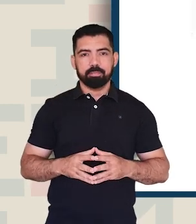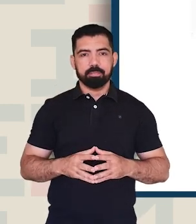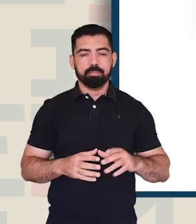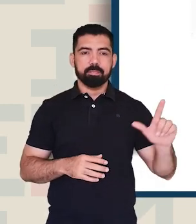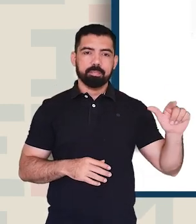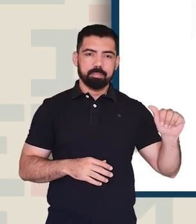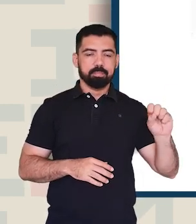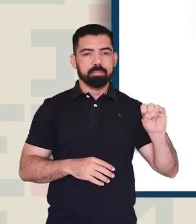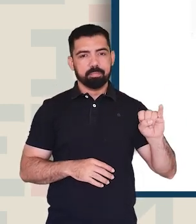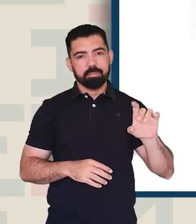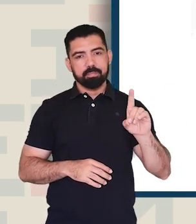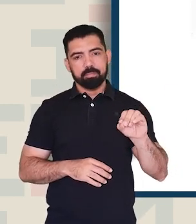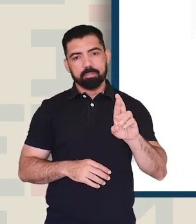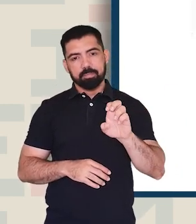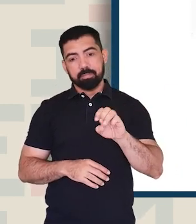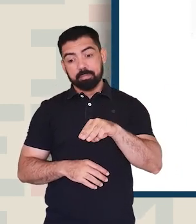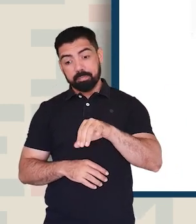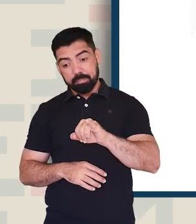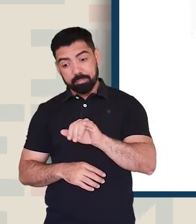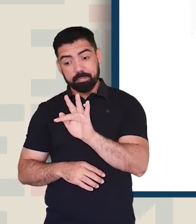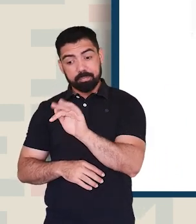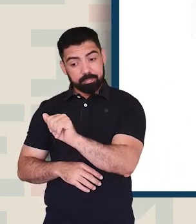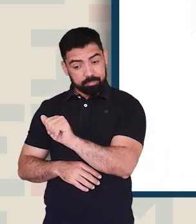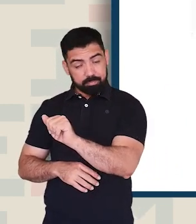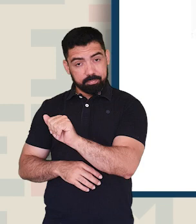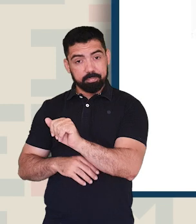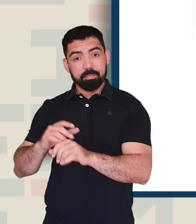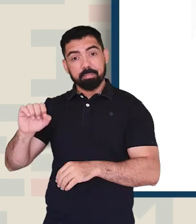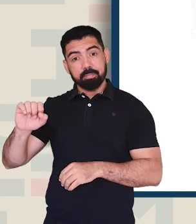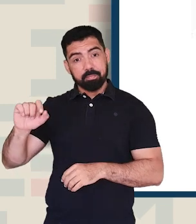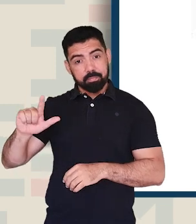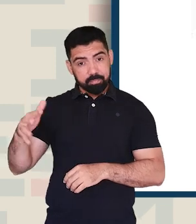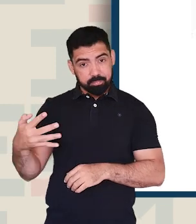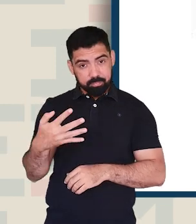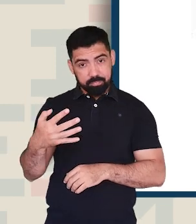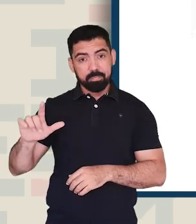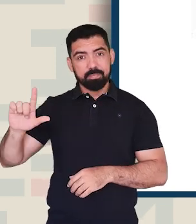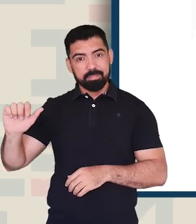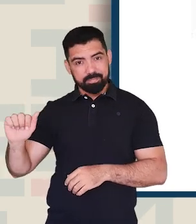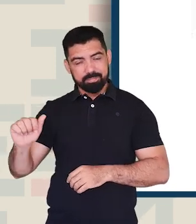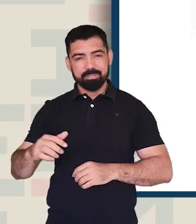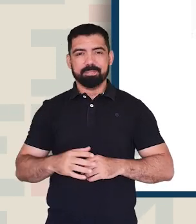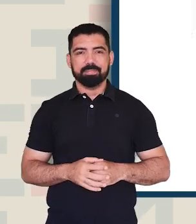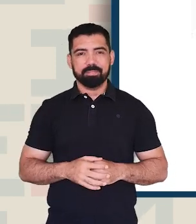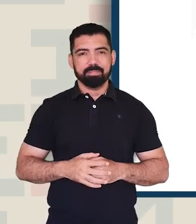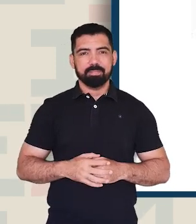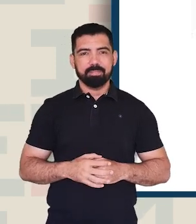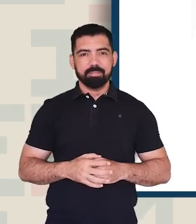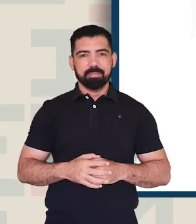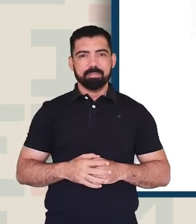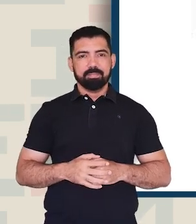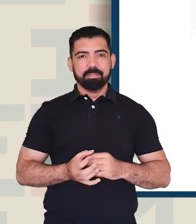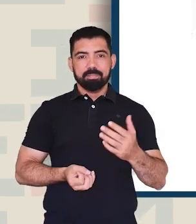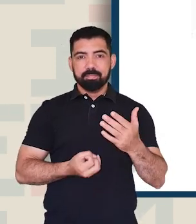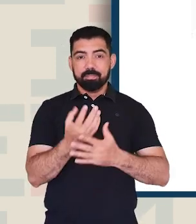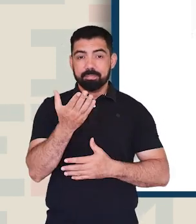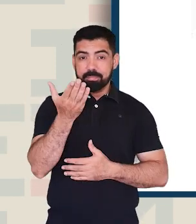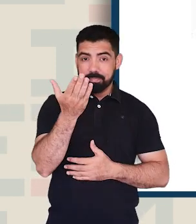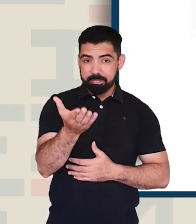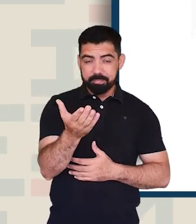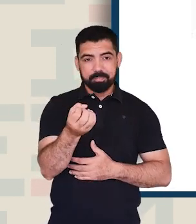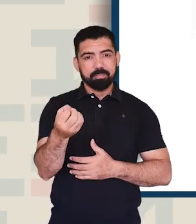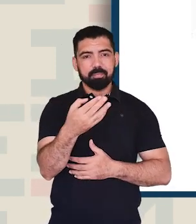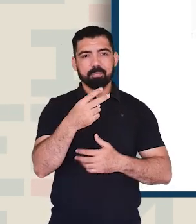Né? Lá, Si, Dó, Ré, Mi, Fá, Sol sustenido, Lá. Então gerou esse...